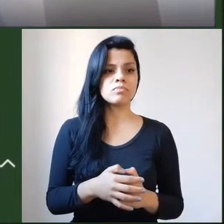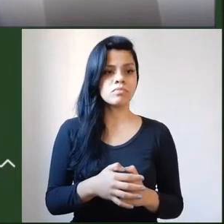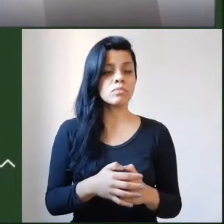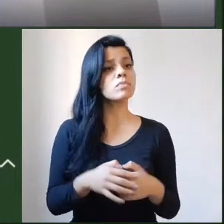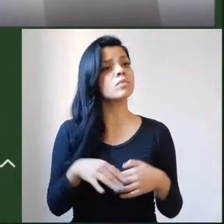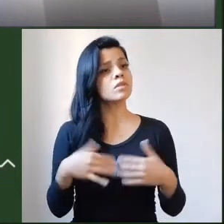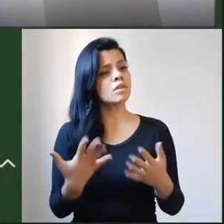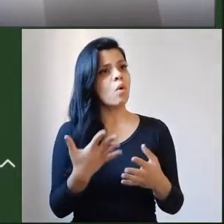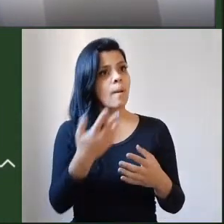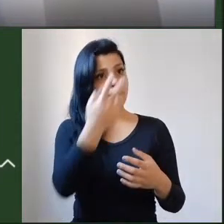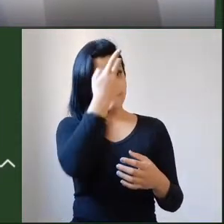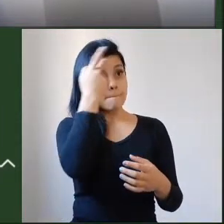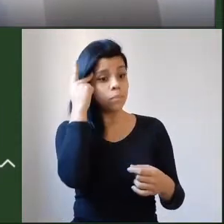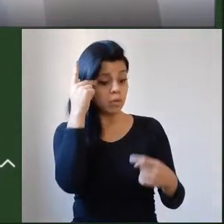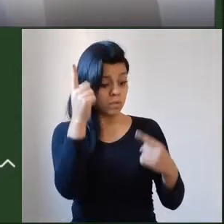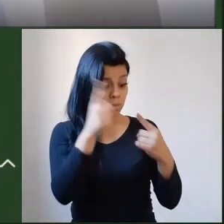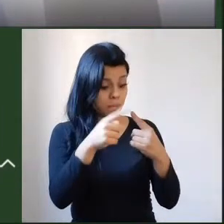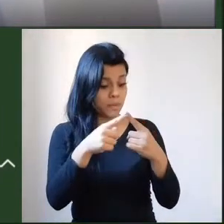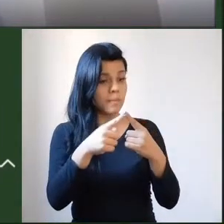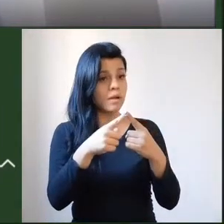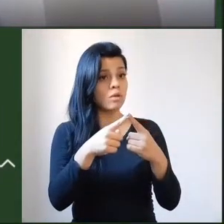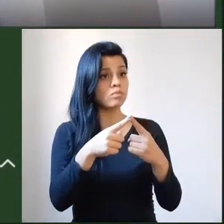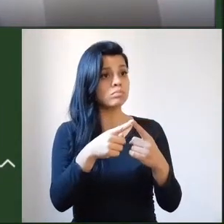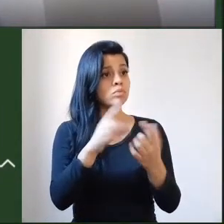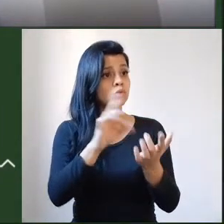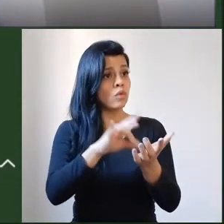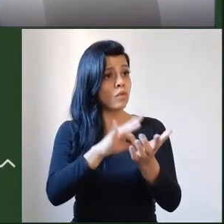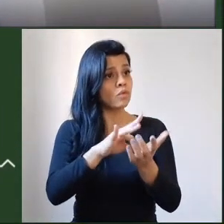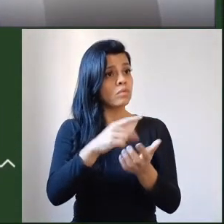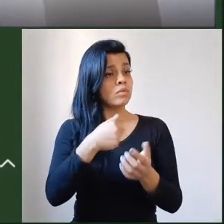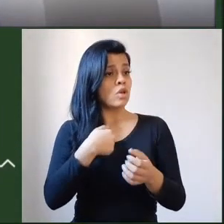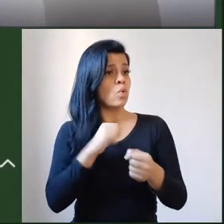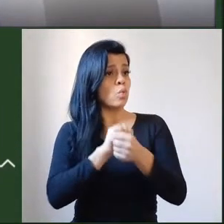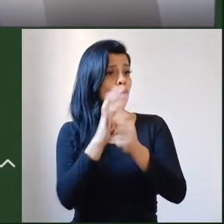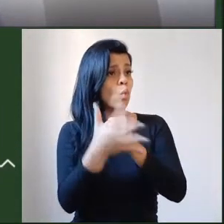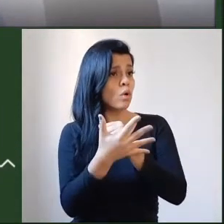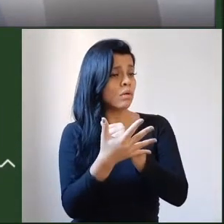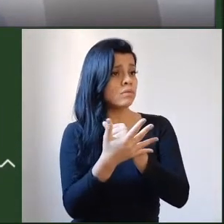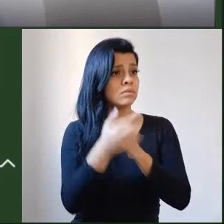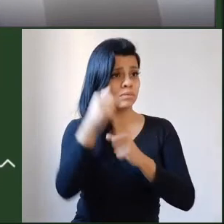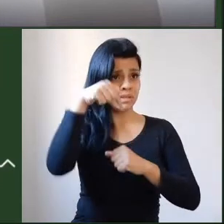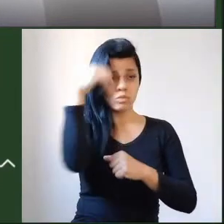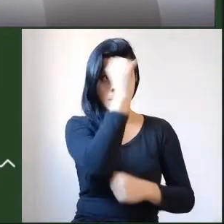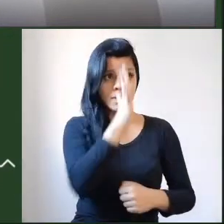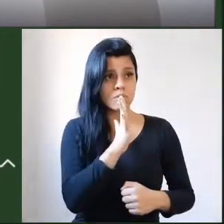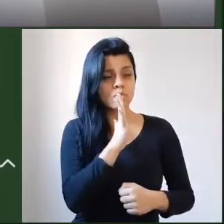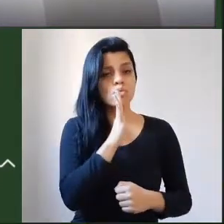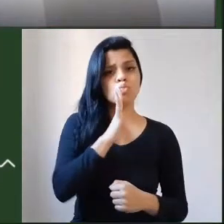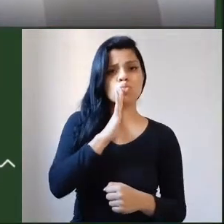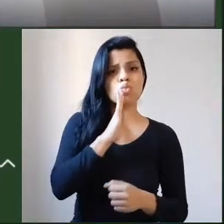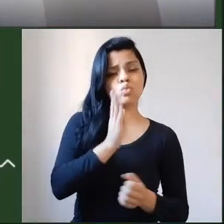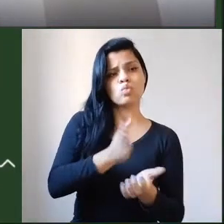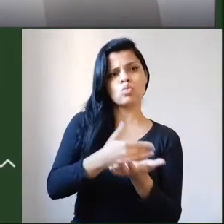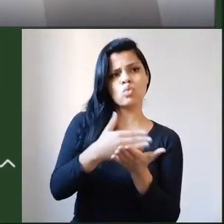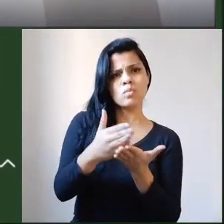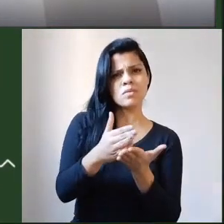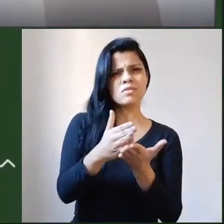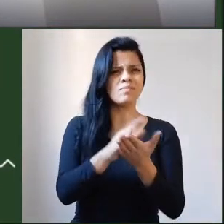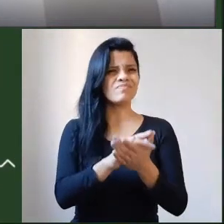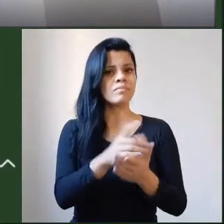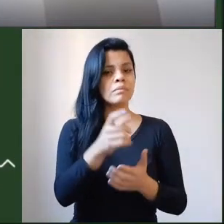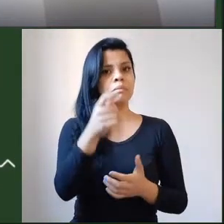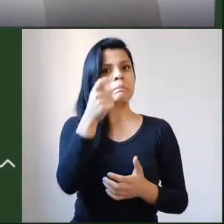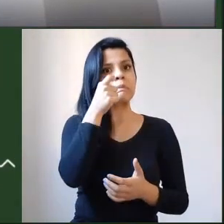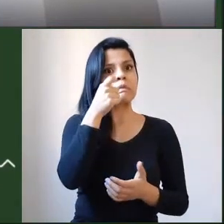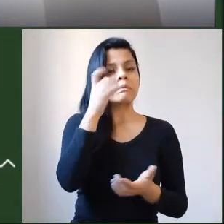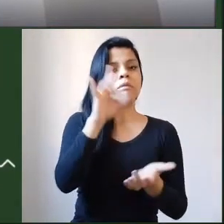E depois da confirmação do primeiro caso de coronavírus, do novo coronavírus aqui no Brasil, que começou a ficar um